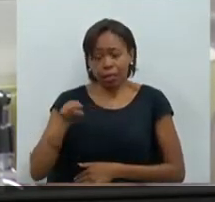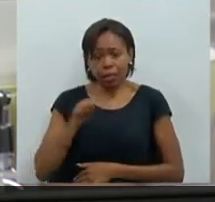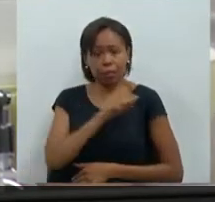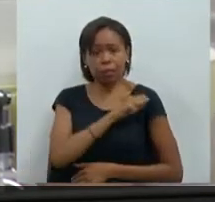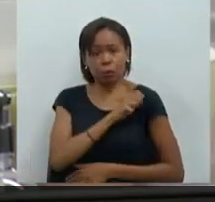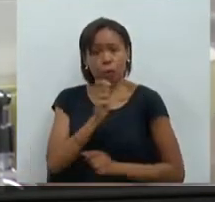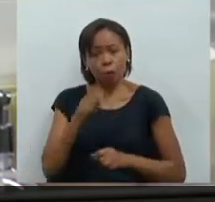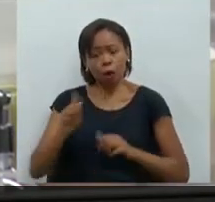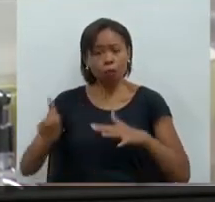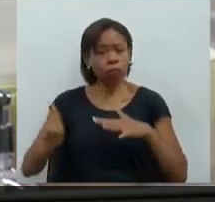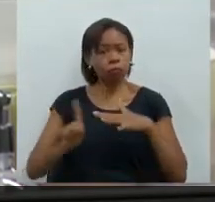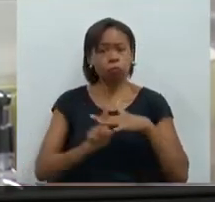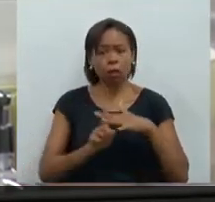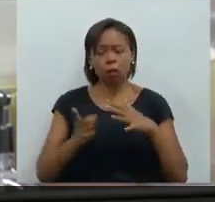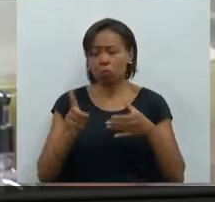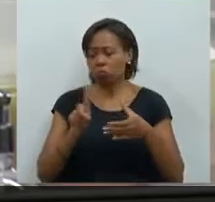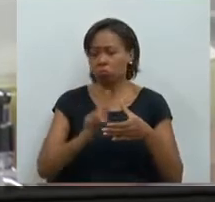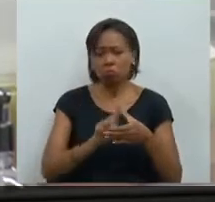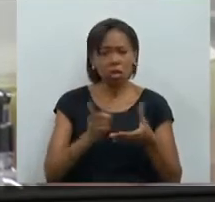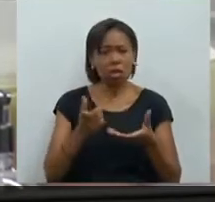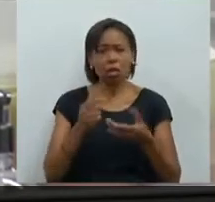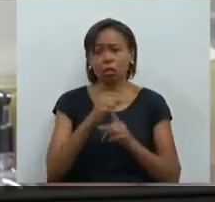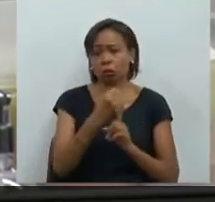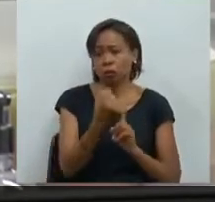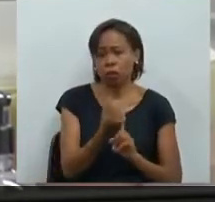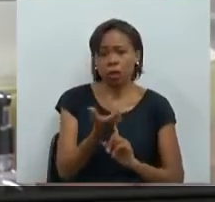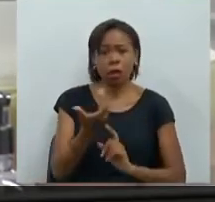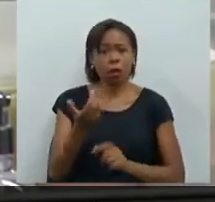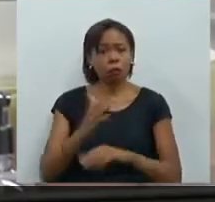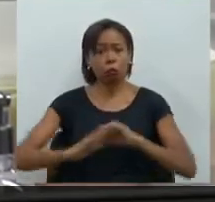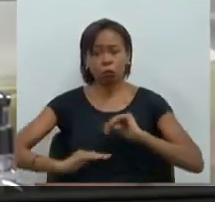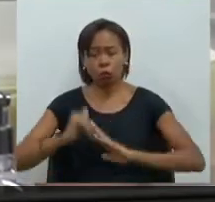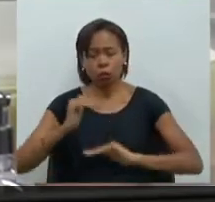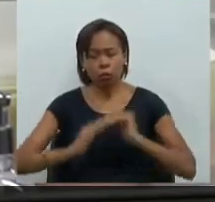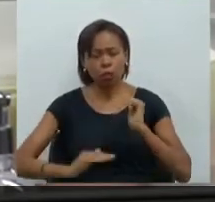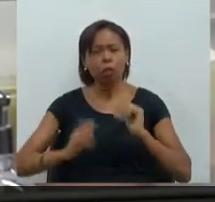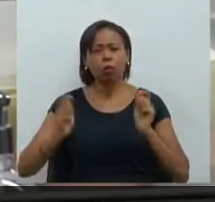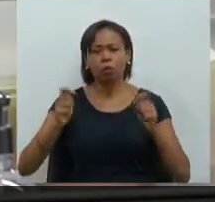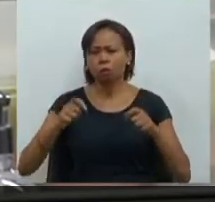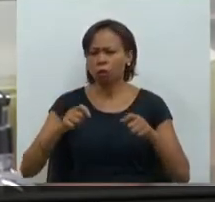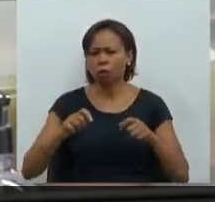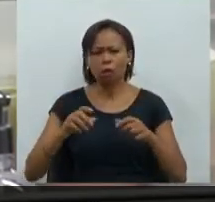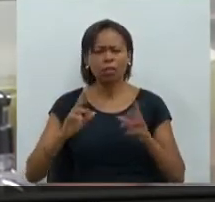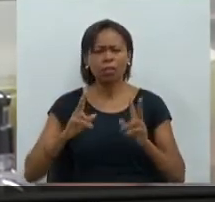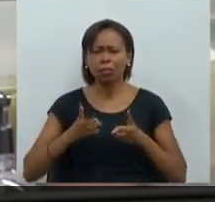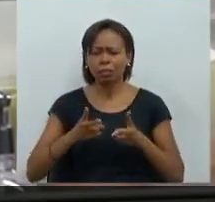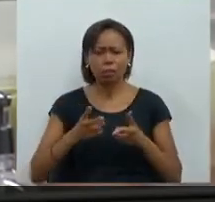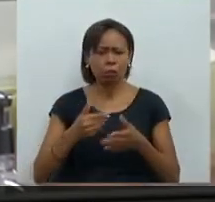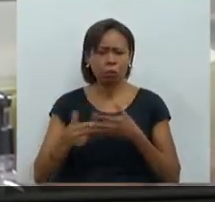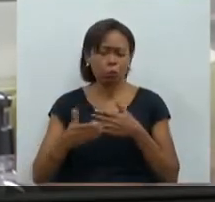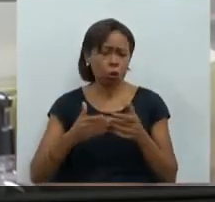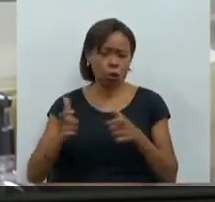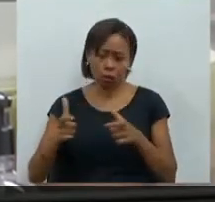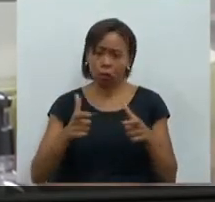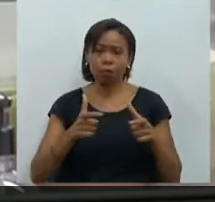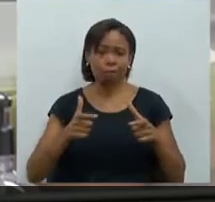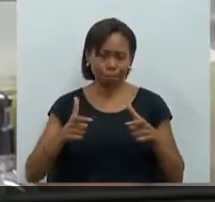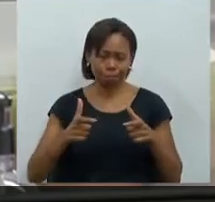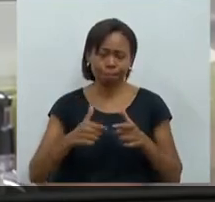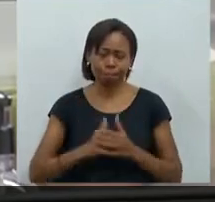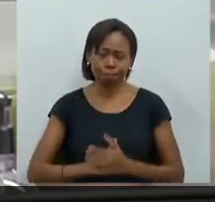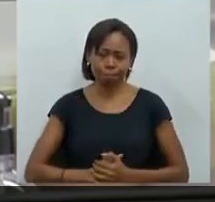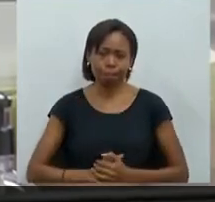tanto profissional quanto social, de todas as ordens aí do ser, né, enquanto